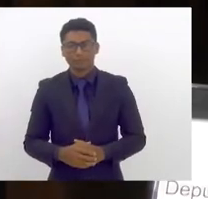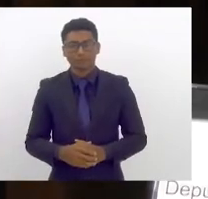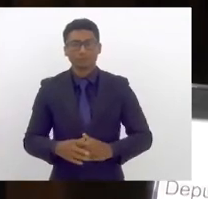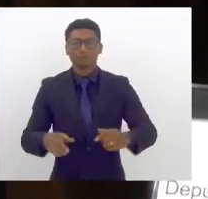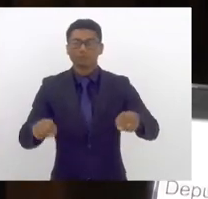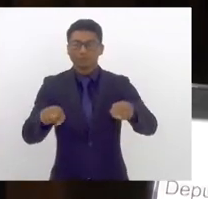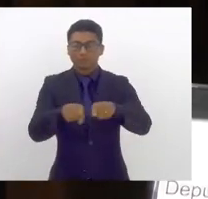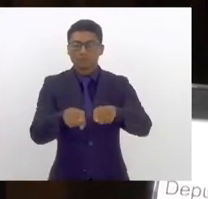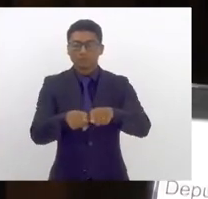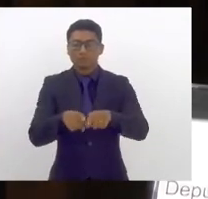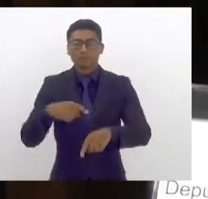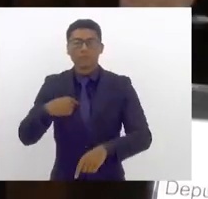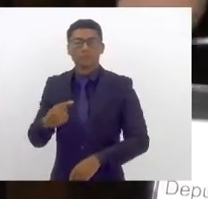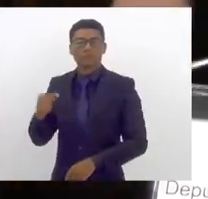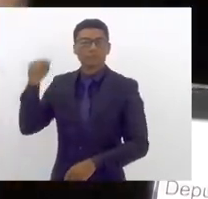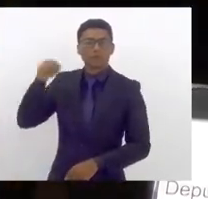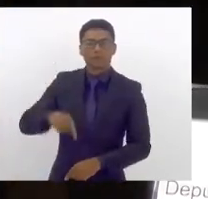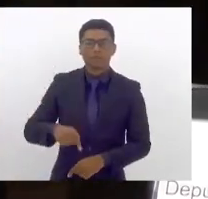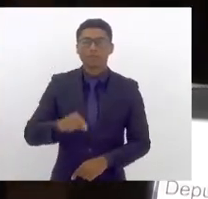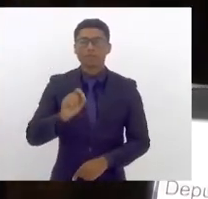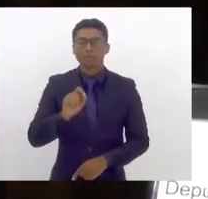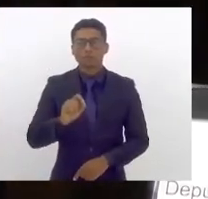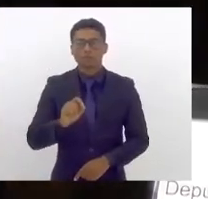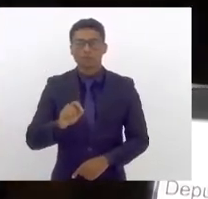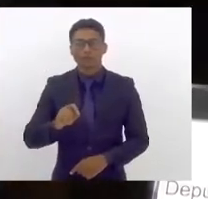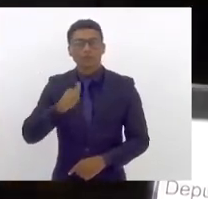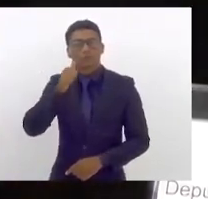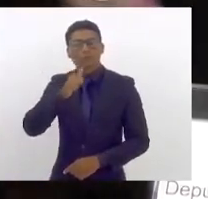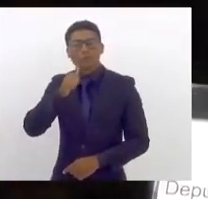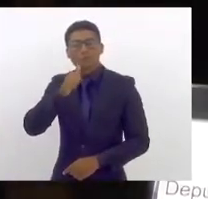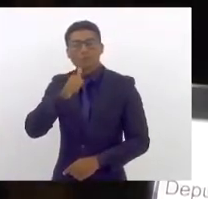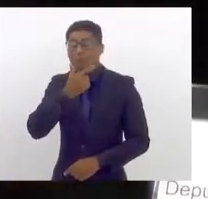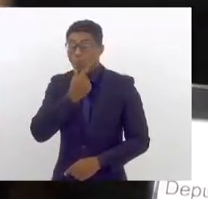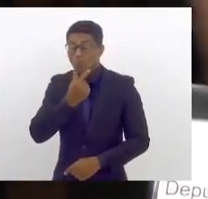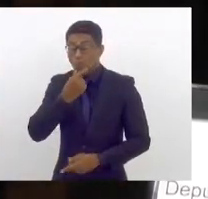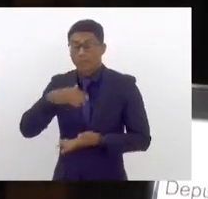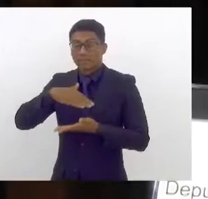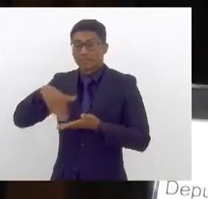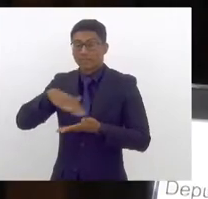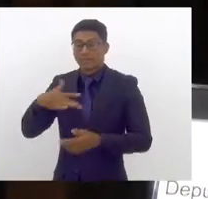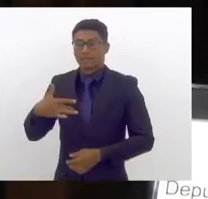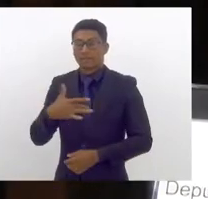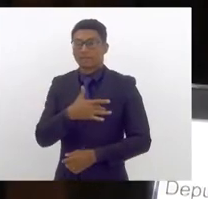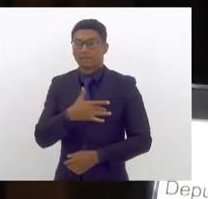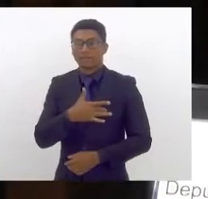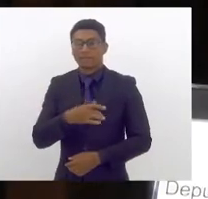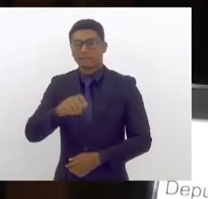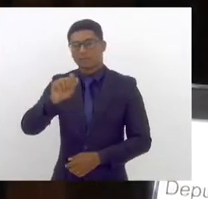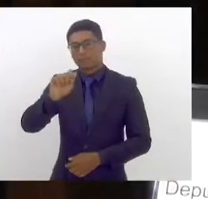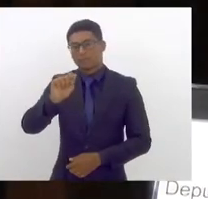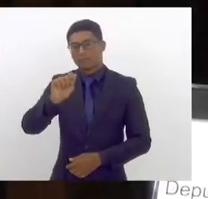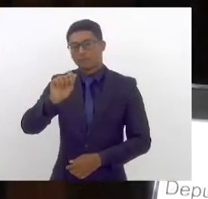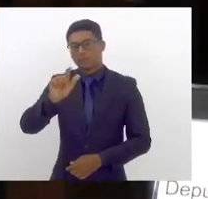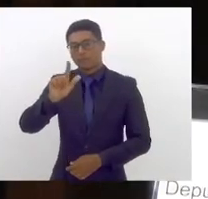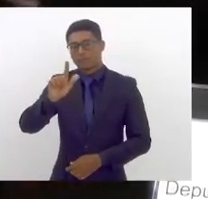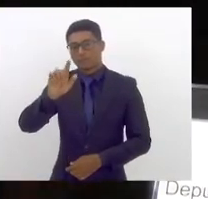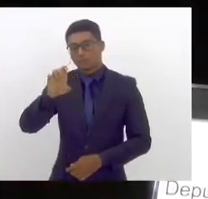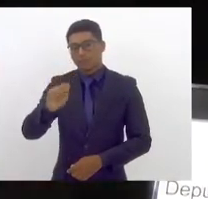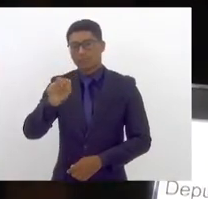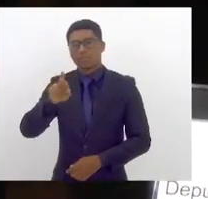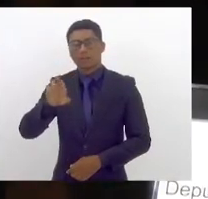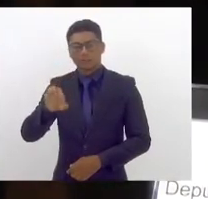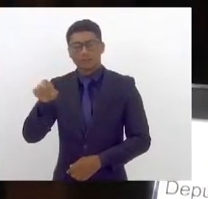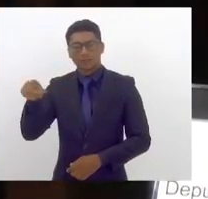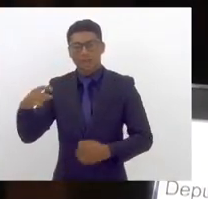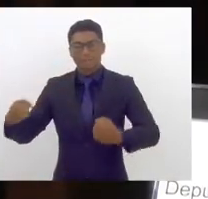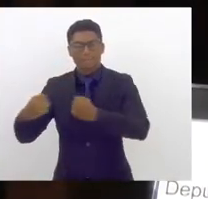também um abraço da no nosso secretário de estado de saúde Doutor Alexandre kiepe e é